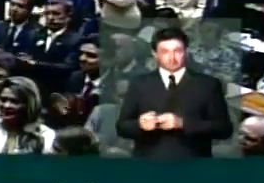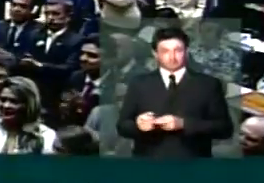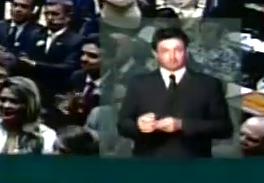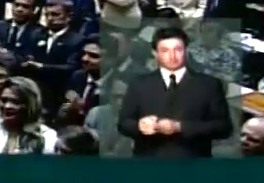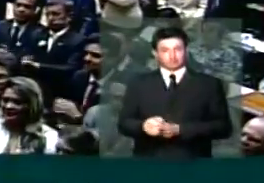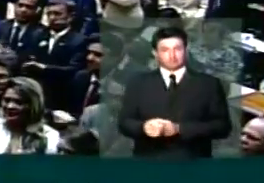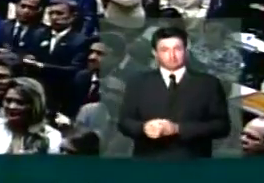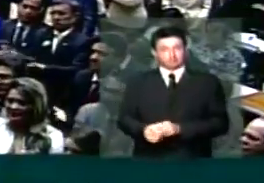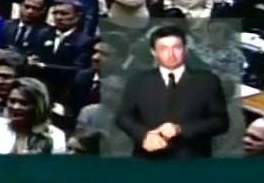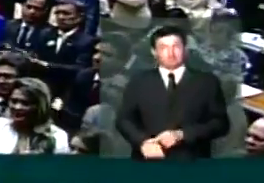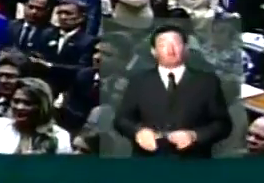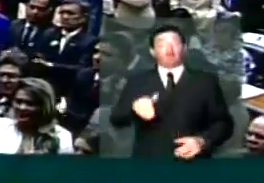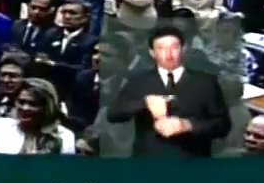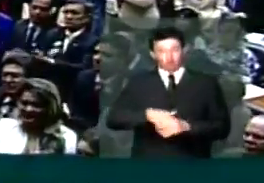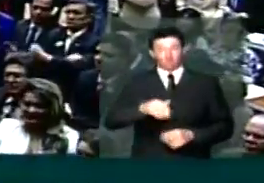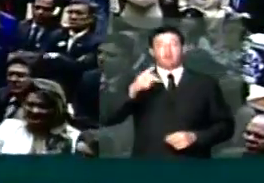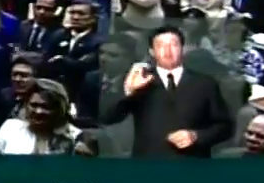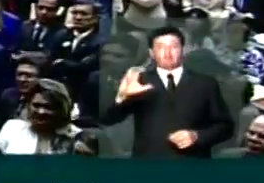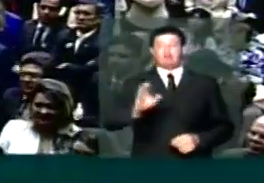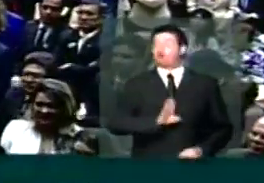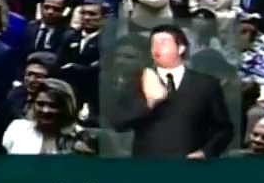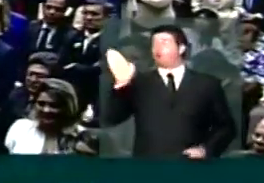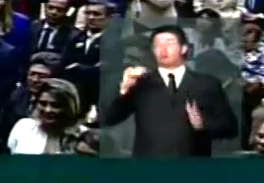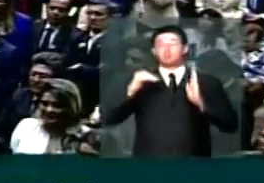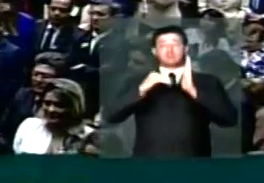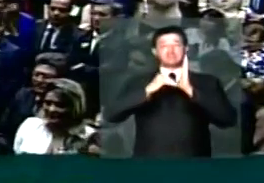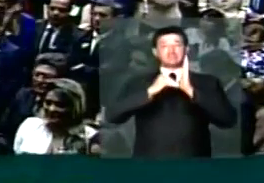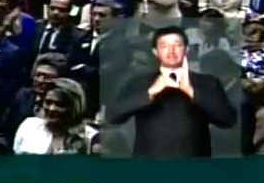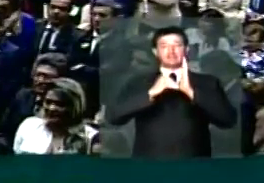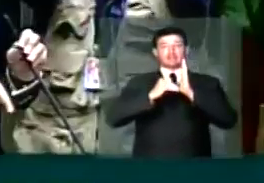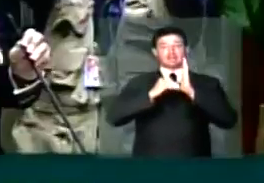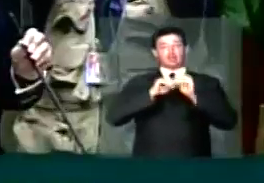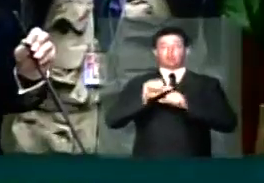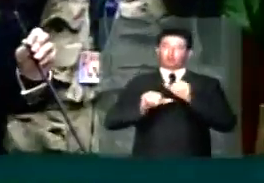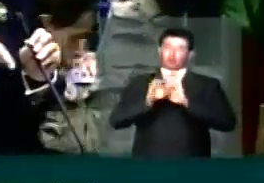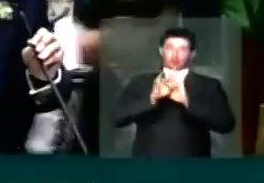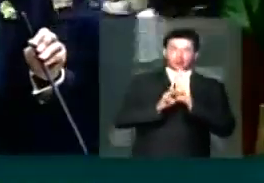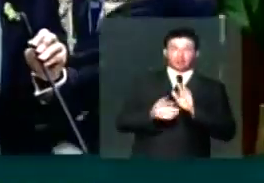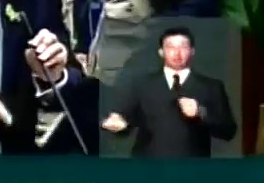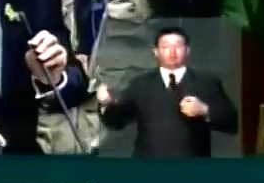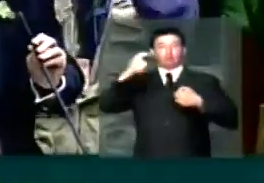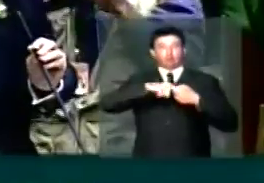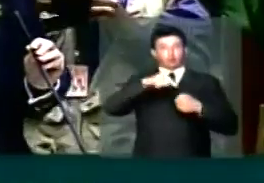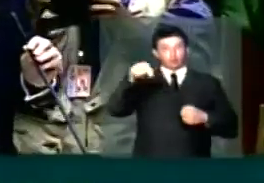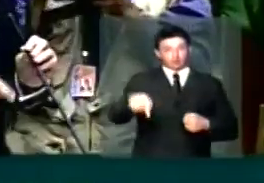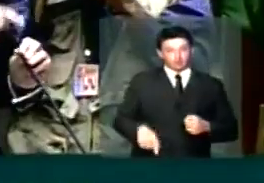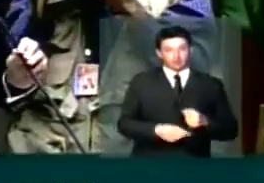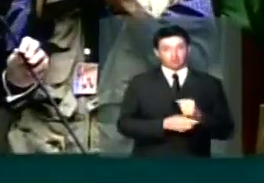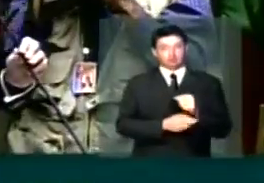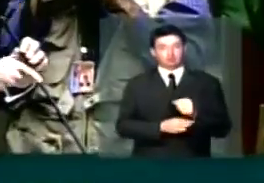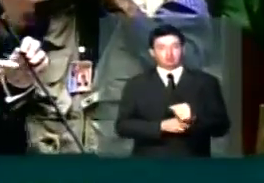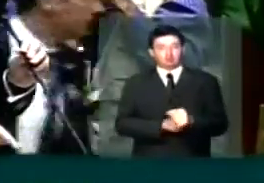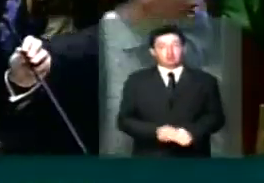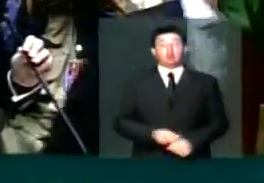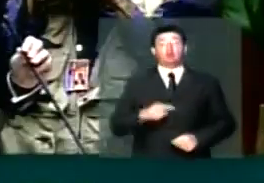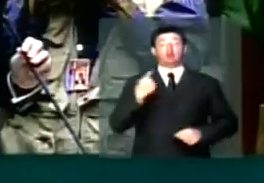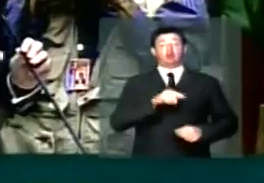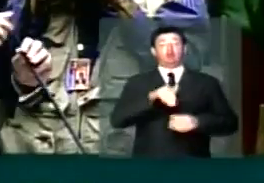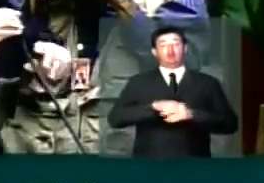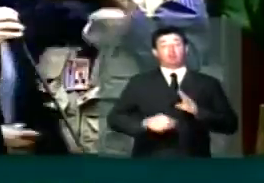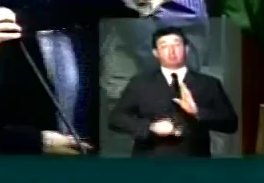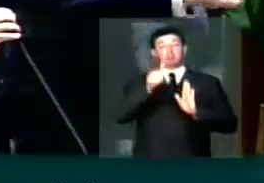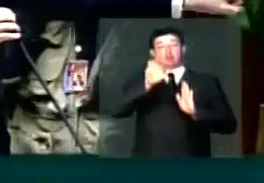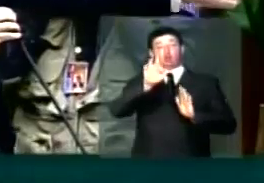Ele votou a PEC, foi ao Senado, o Senado alterou, voltou para essa casa votou o